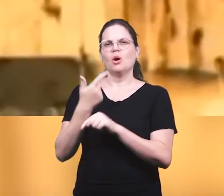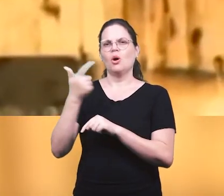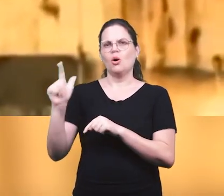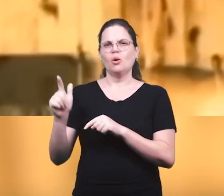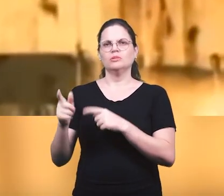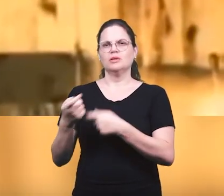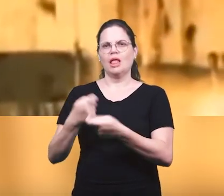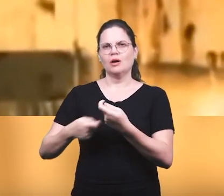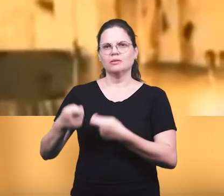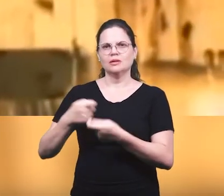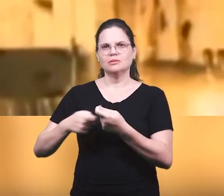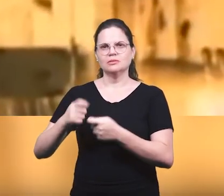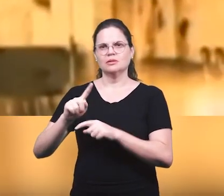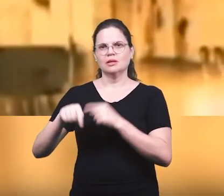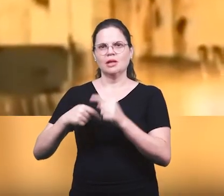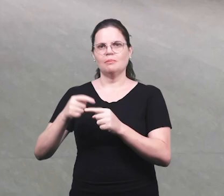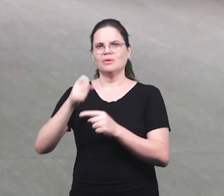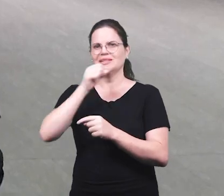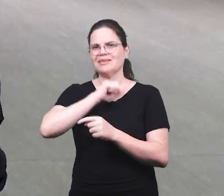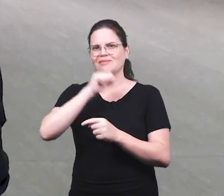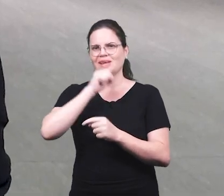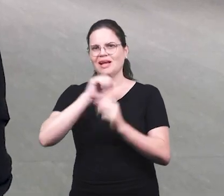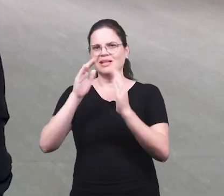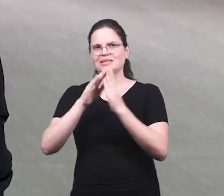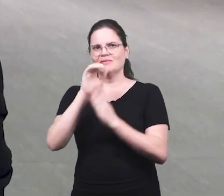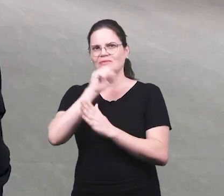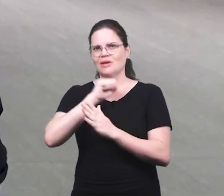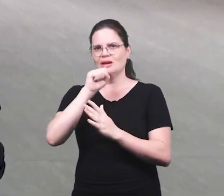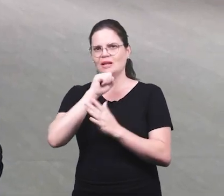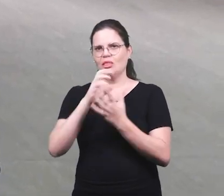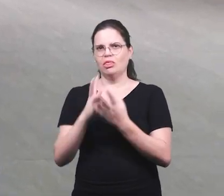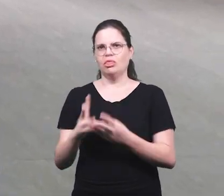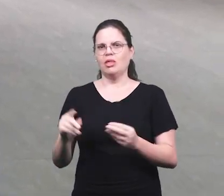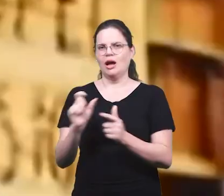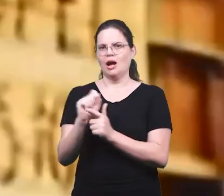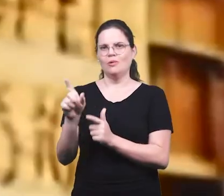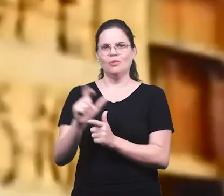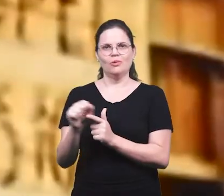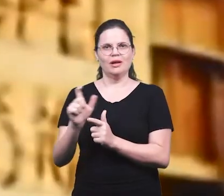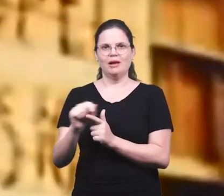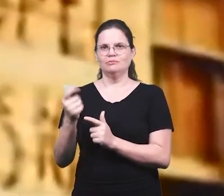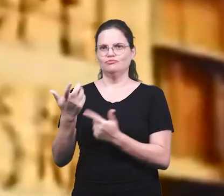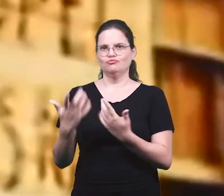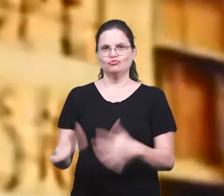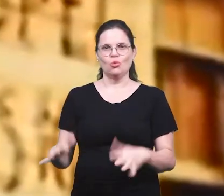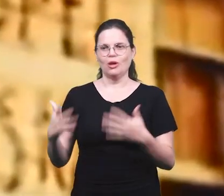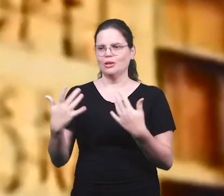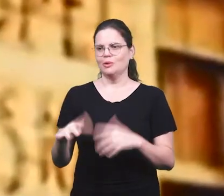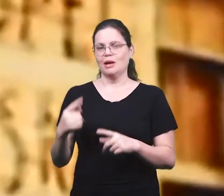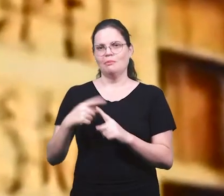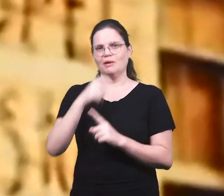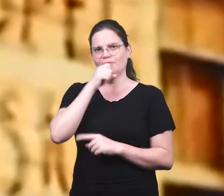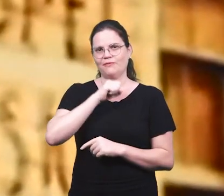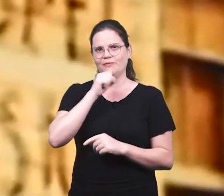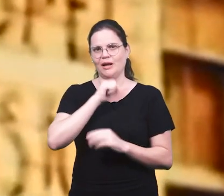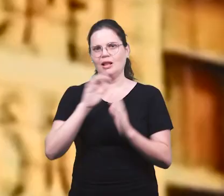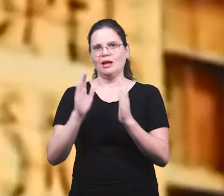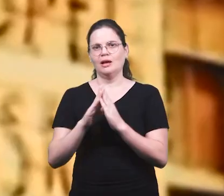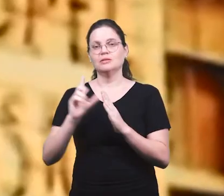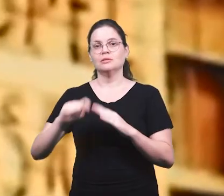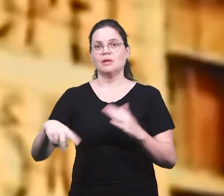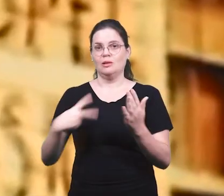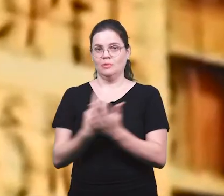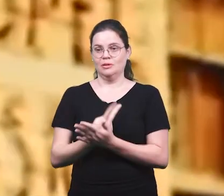negócios. Depois a casa foi envelhecendo e os aluguéis ficaram mais escassos, e o proprietário